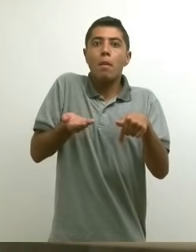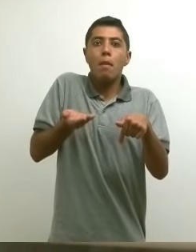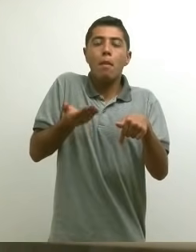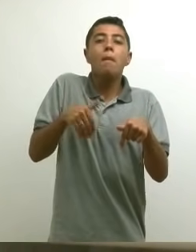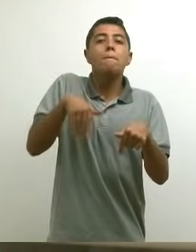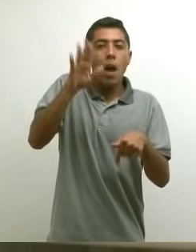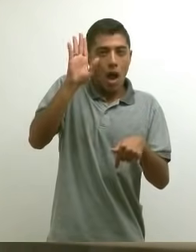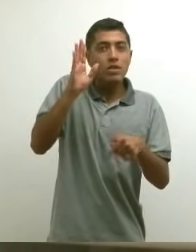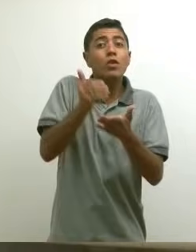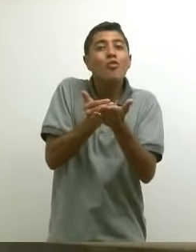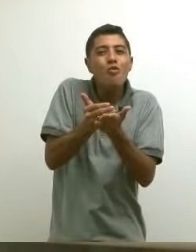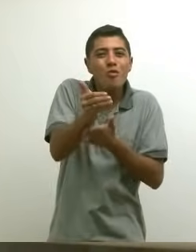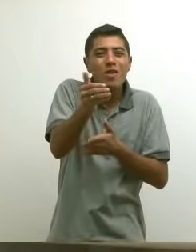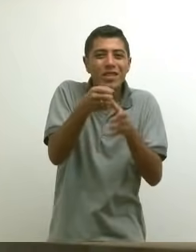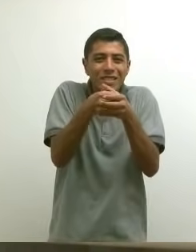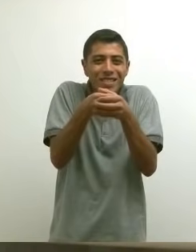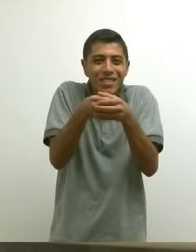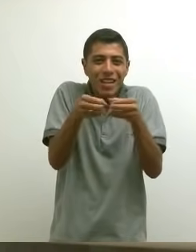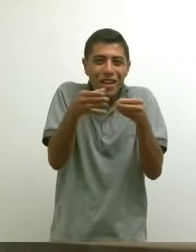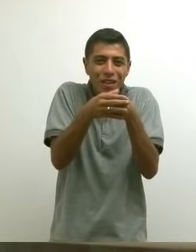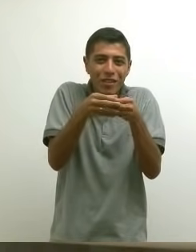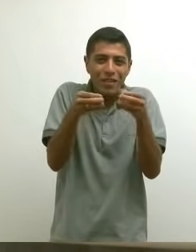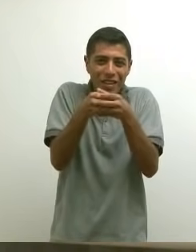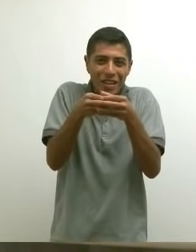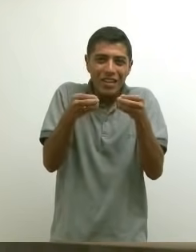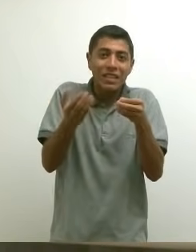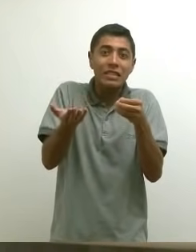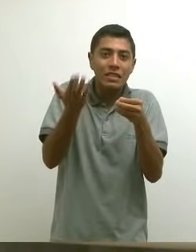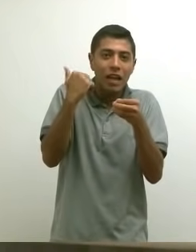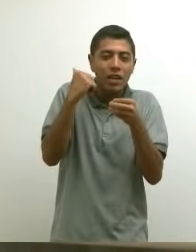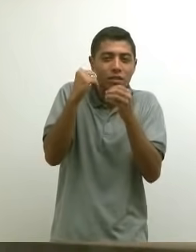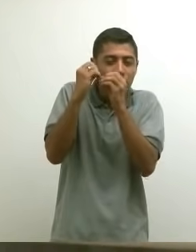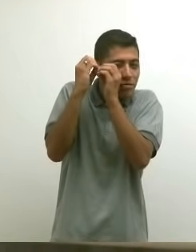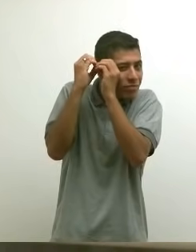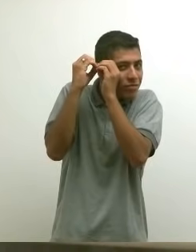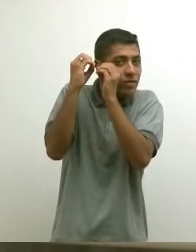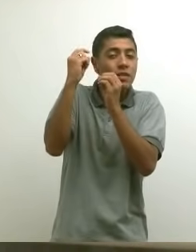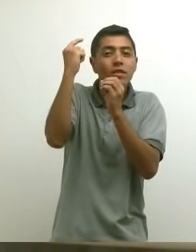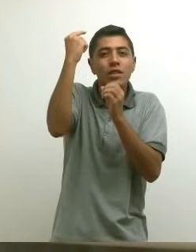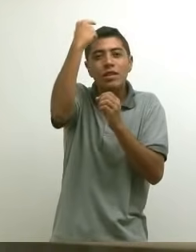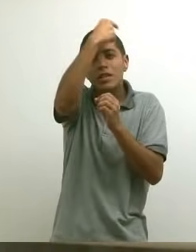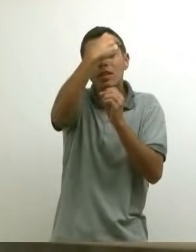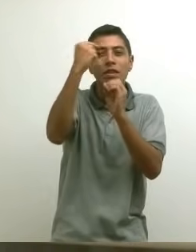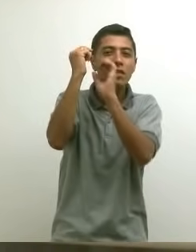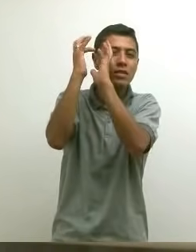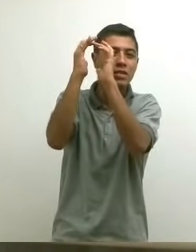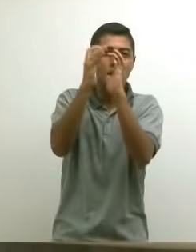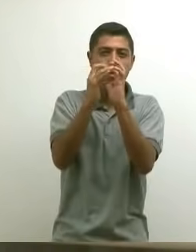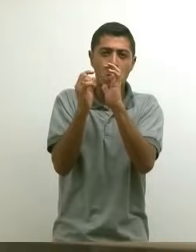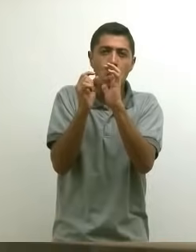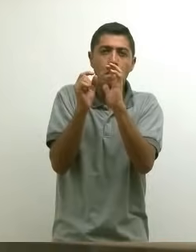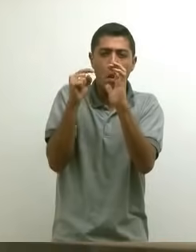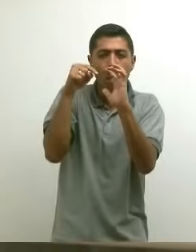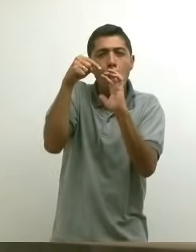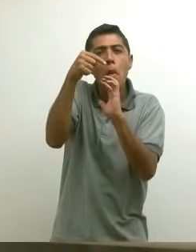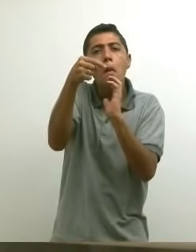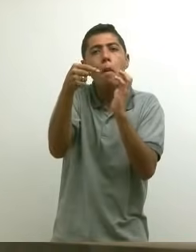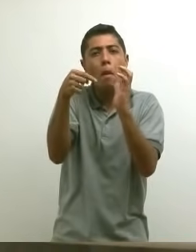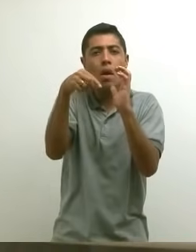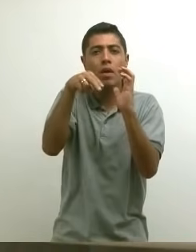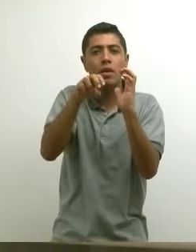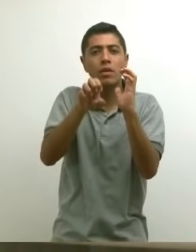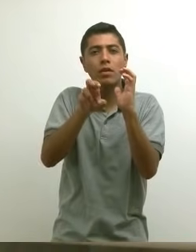a rodar ao redor dos neurônios esse processo vai demorar sete anos de idade sete anos esse processo